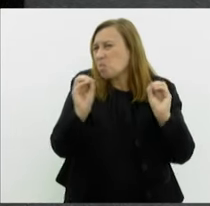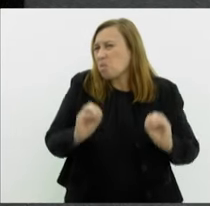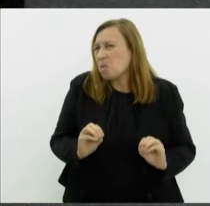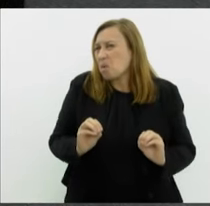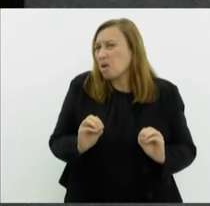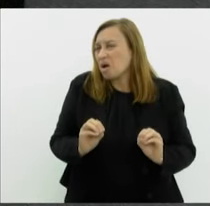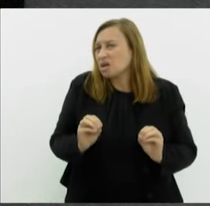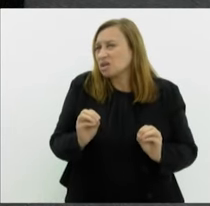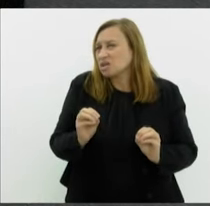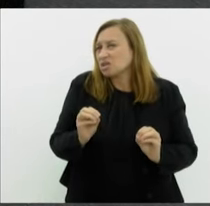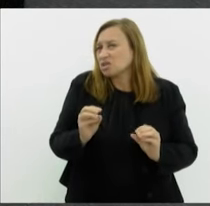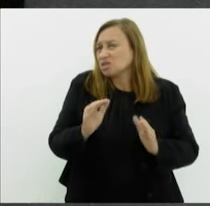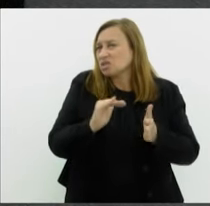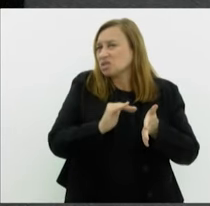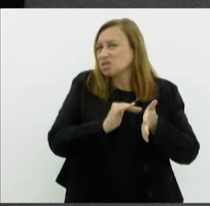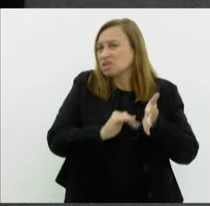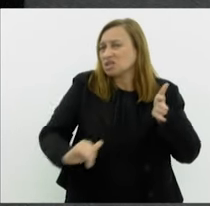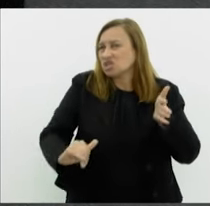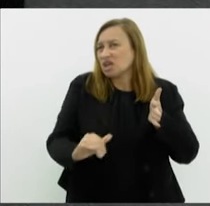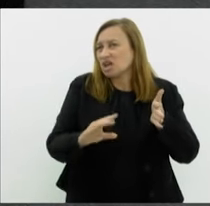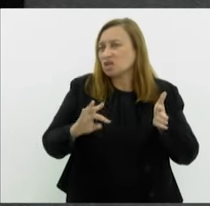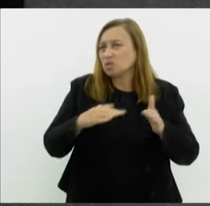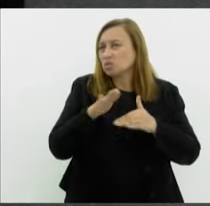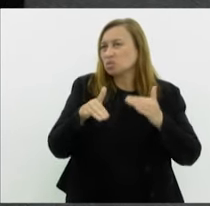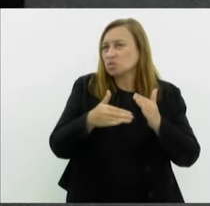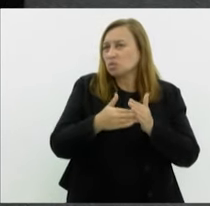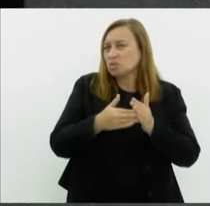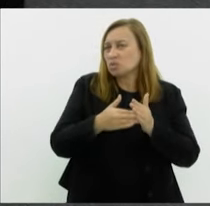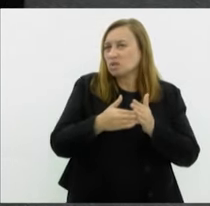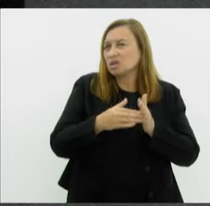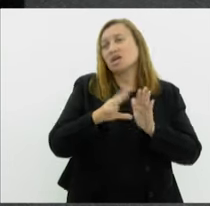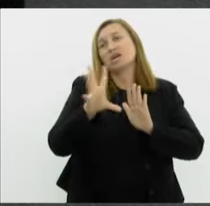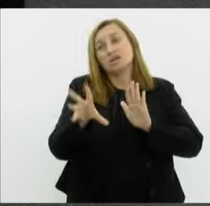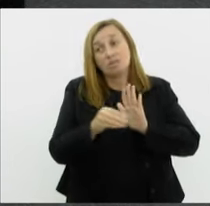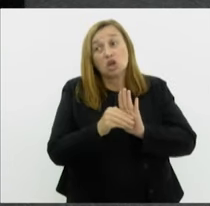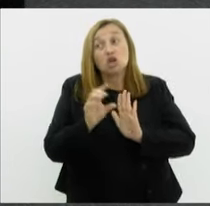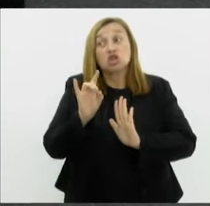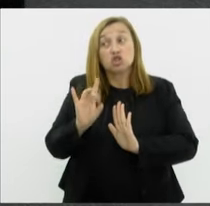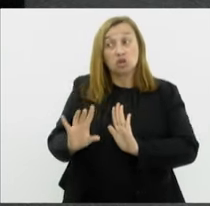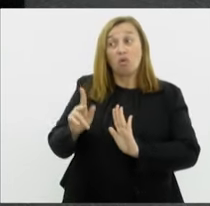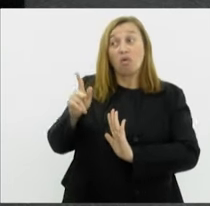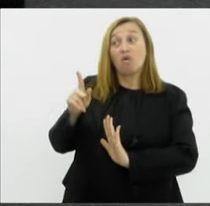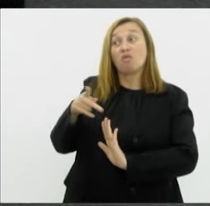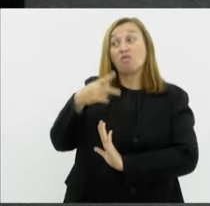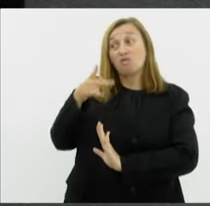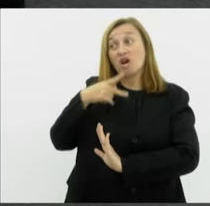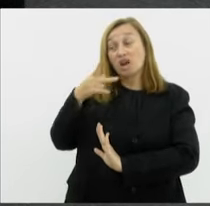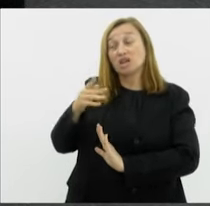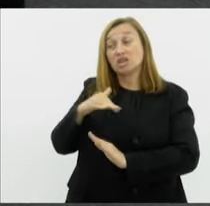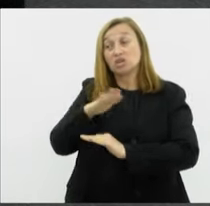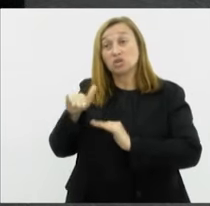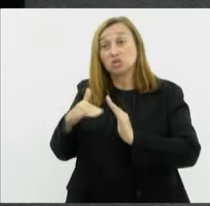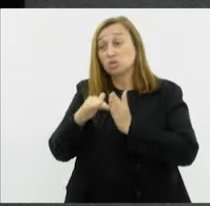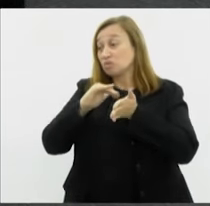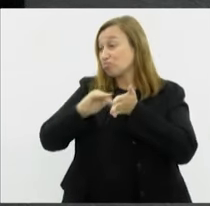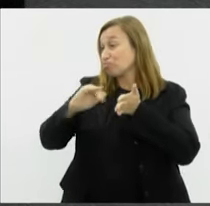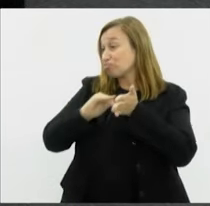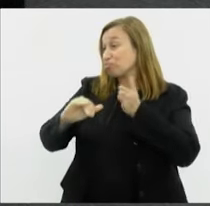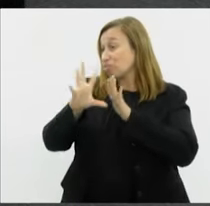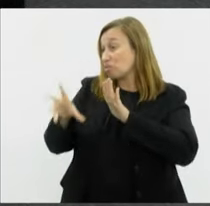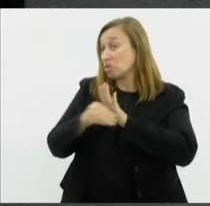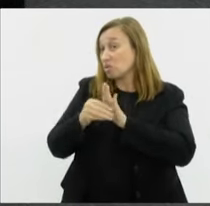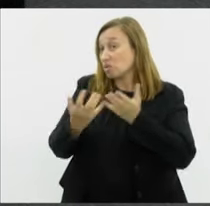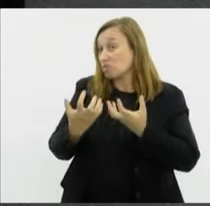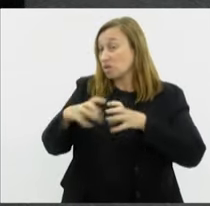de rejeitar todas as emendas. Então, estou só assinalando, na medida que todas as emendas foram rejeitadas, porque eu não quero